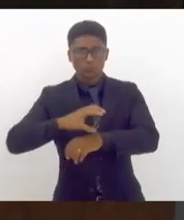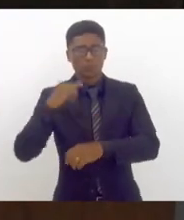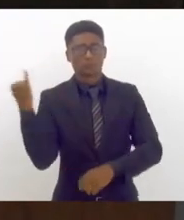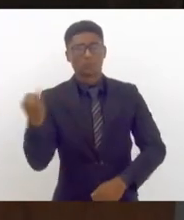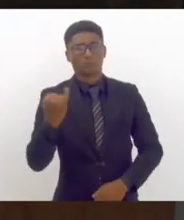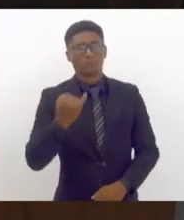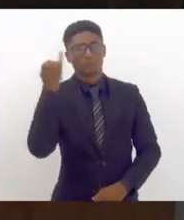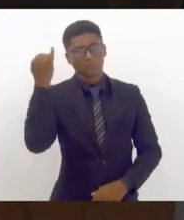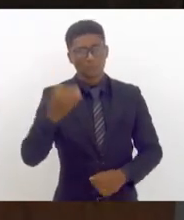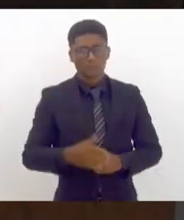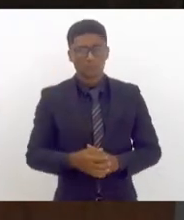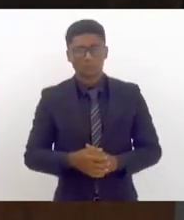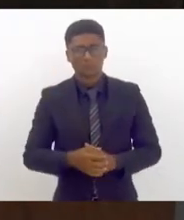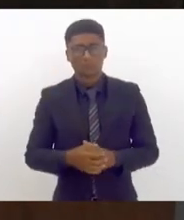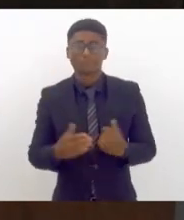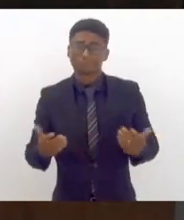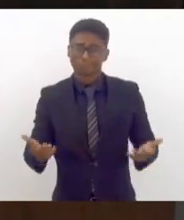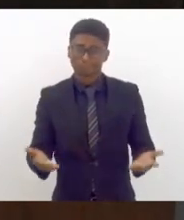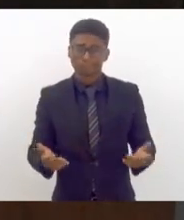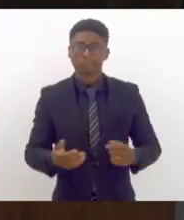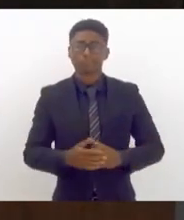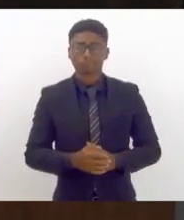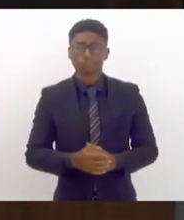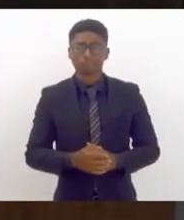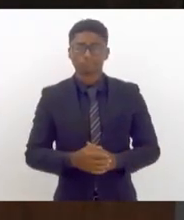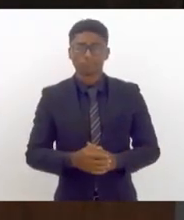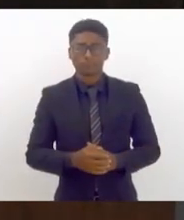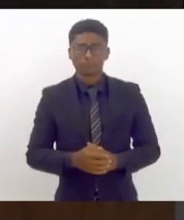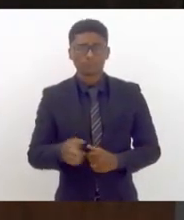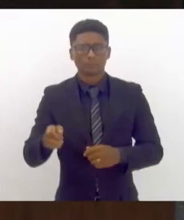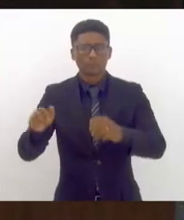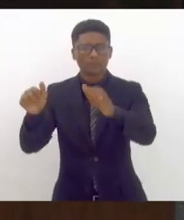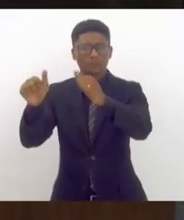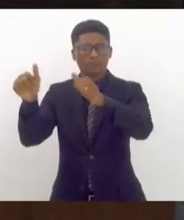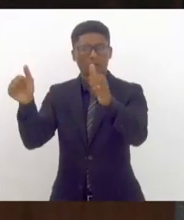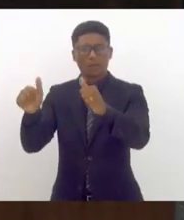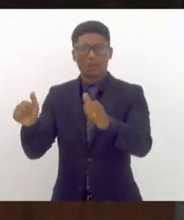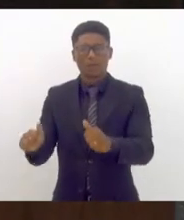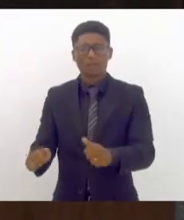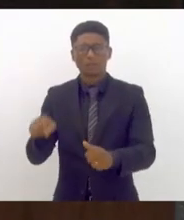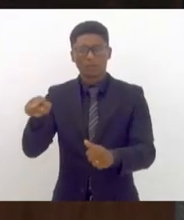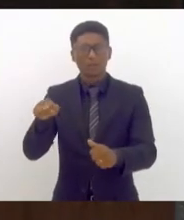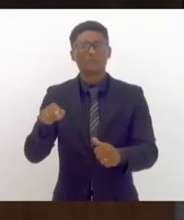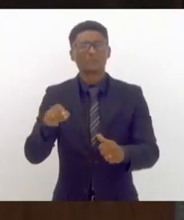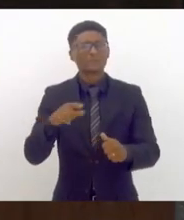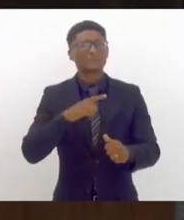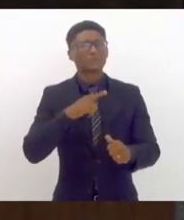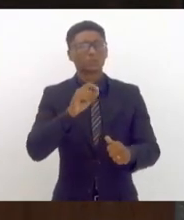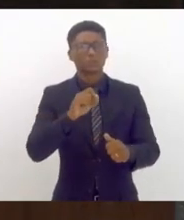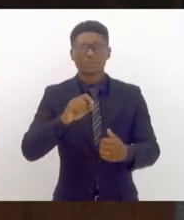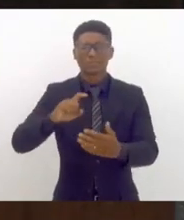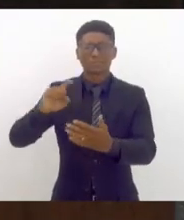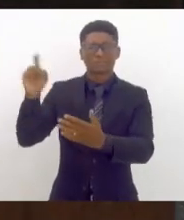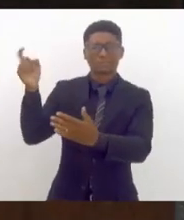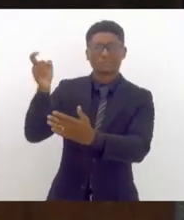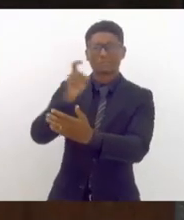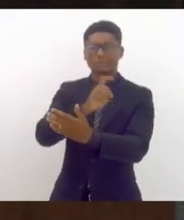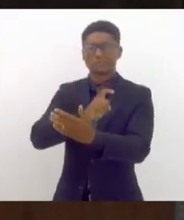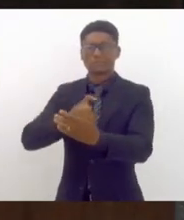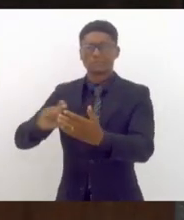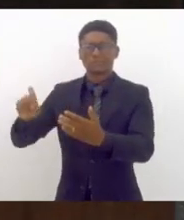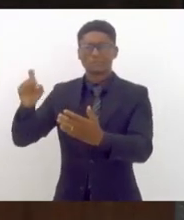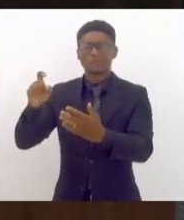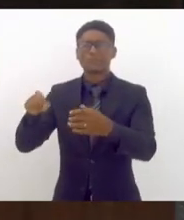nós tivemos essa estátua da Maria Conga vandalizada, inclusive com o emblema